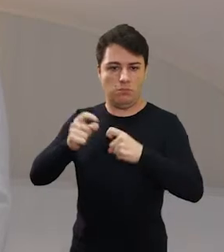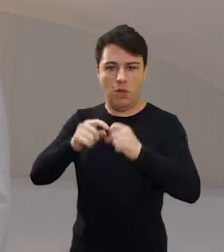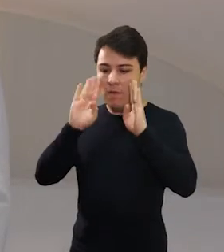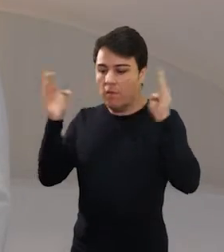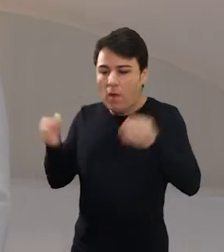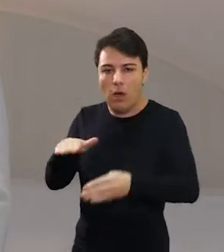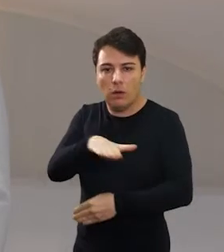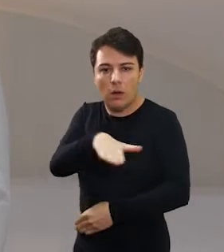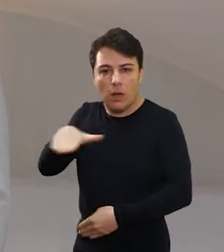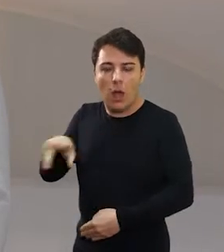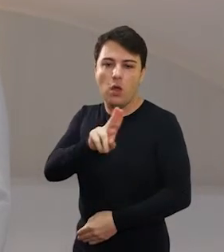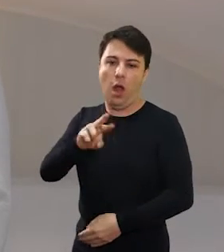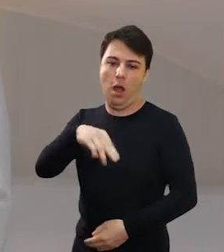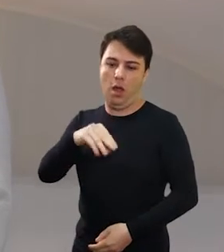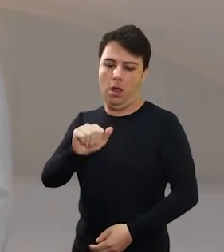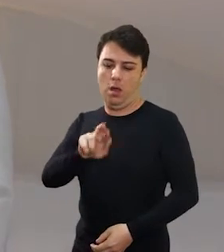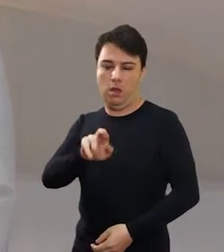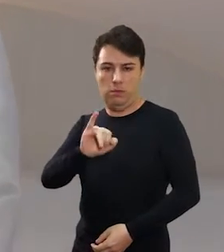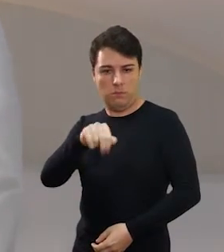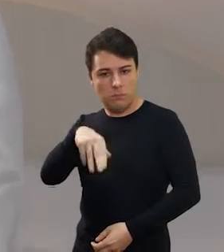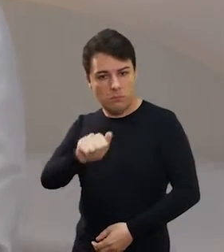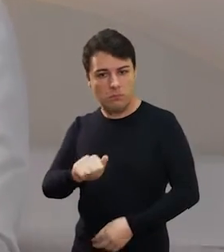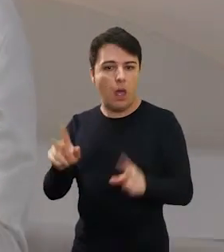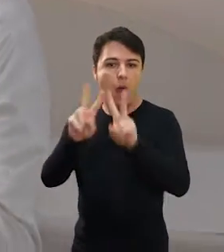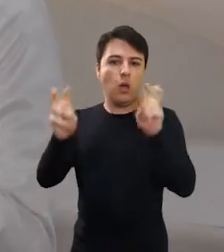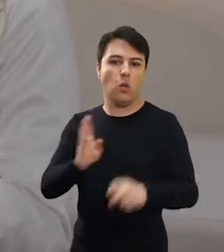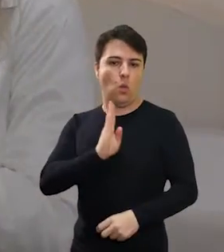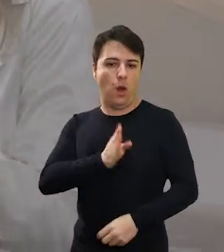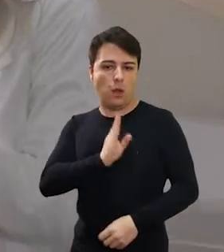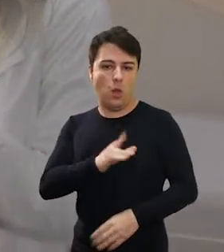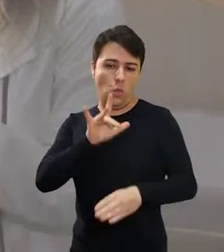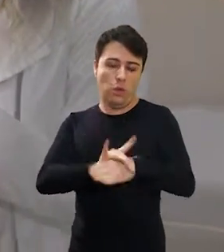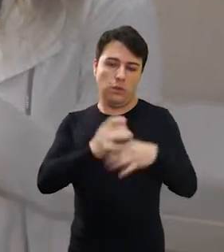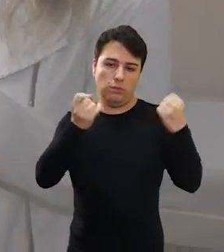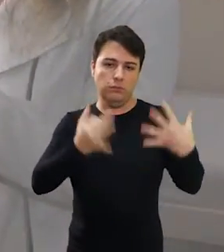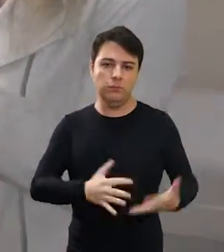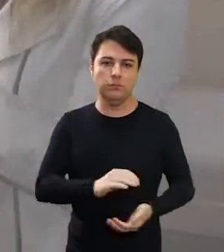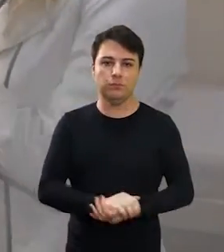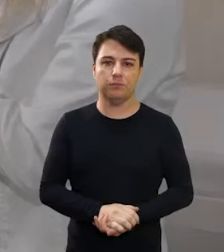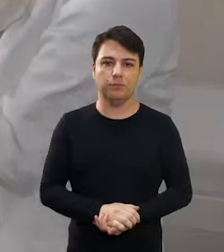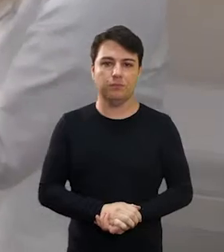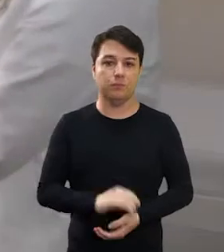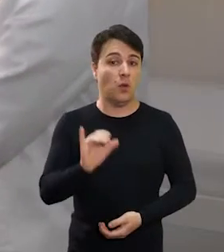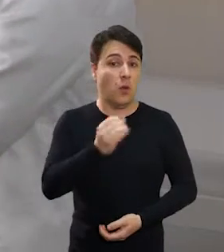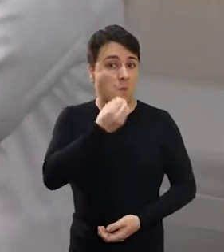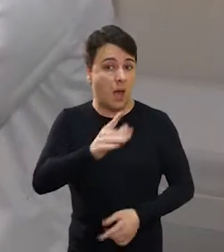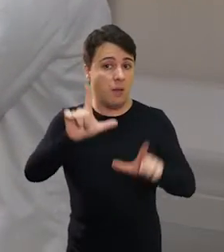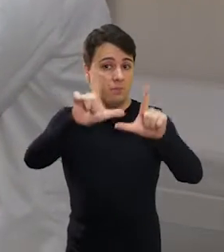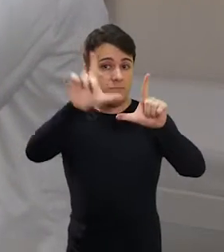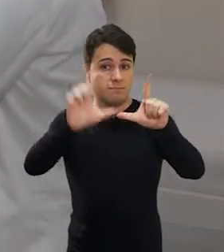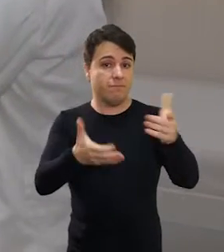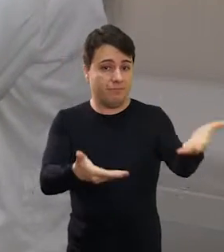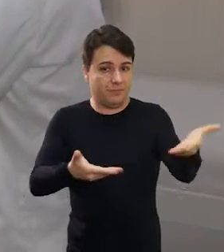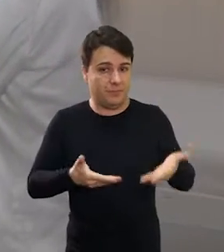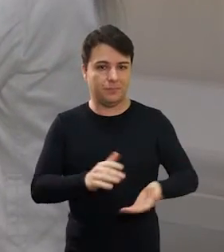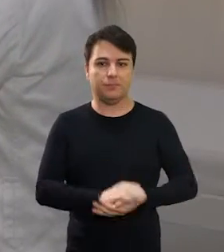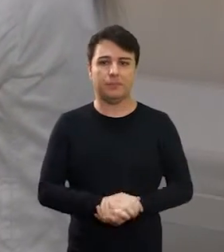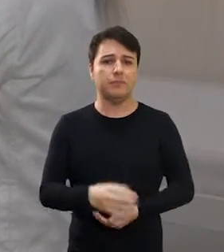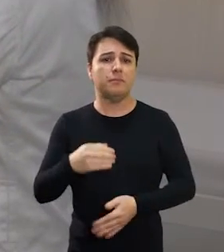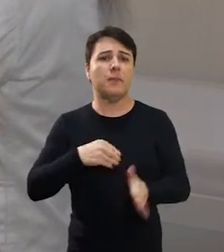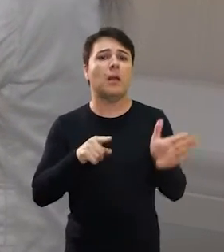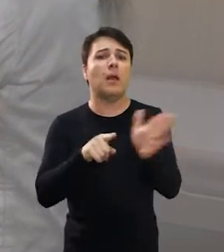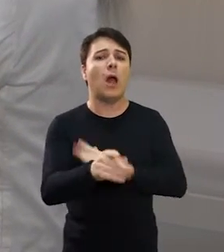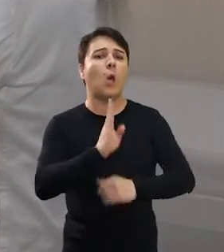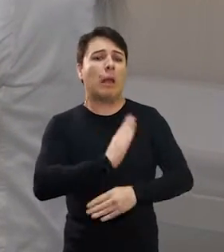o assunto, hoje nós vamos conversar com a cardiologista infantil Marina Hipólito. Olá, Marina, tudo bem? Seja